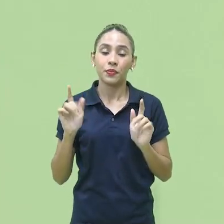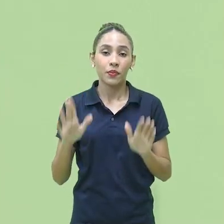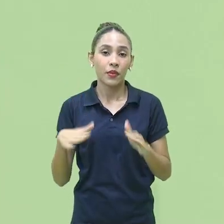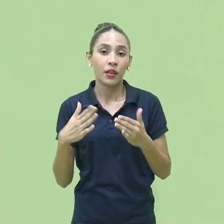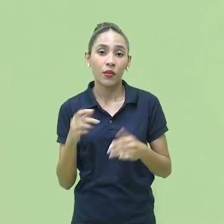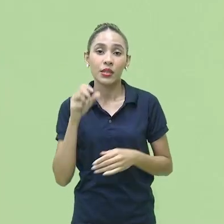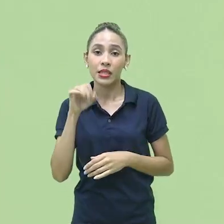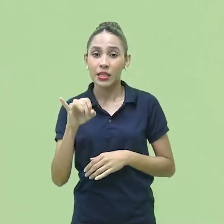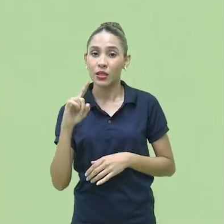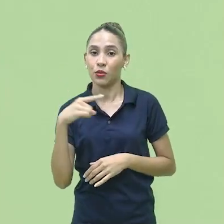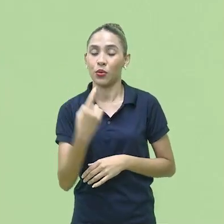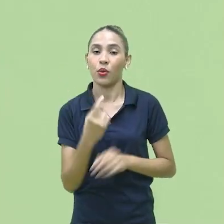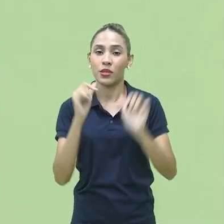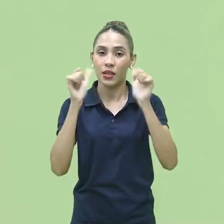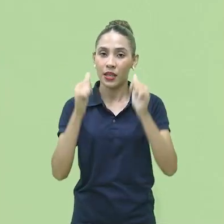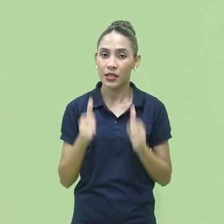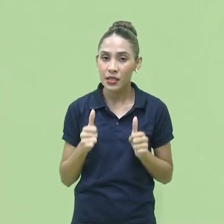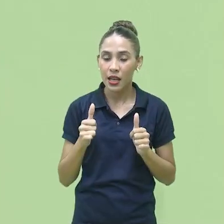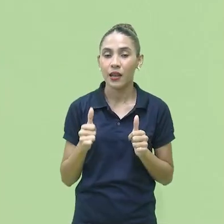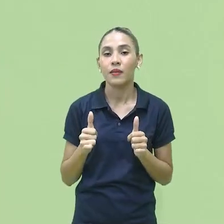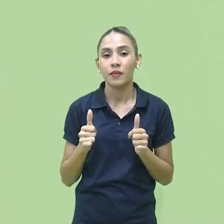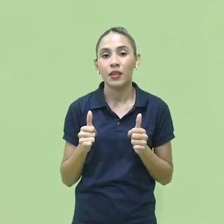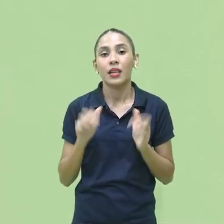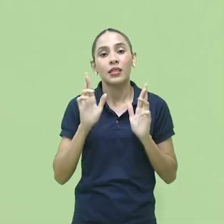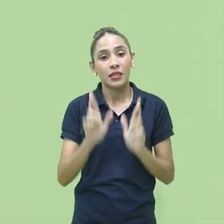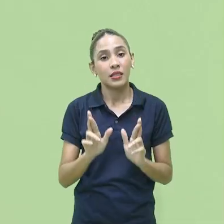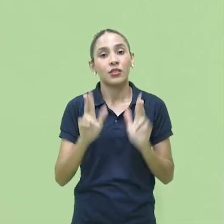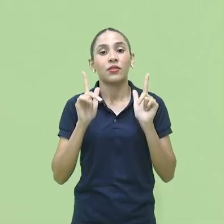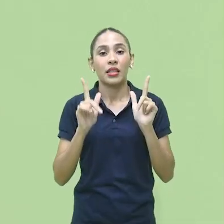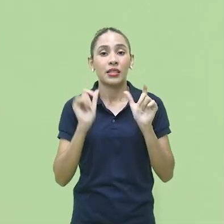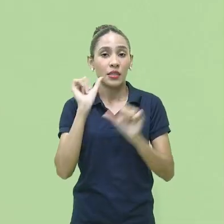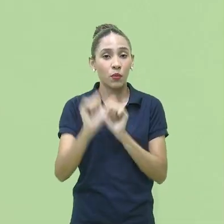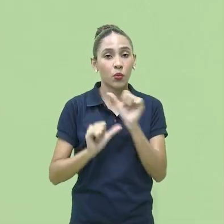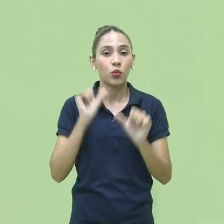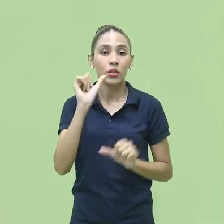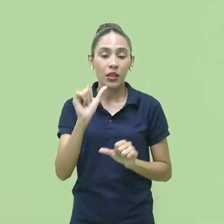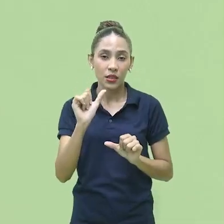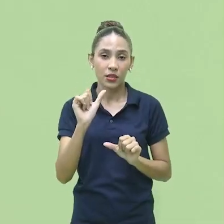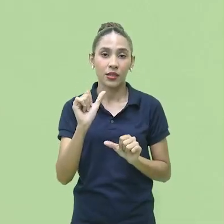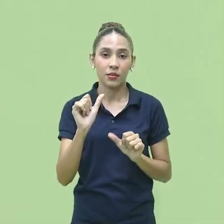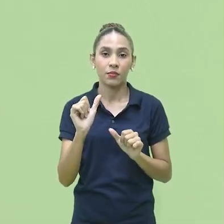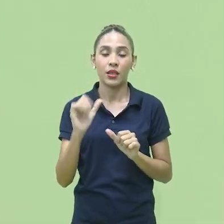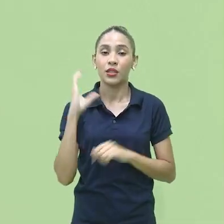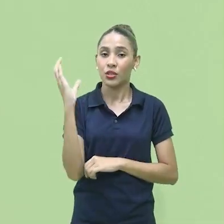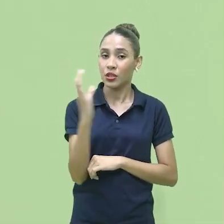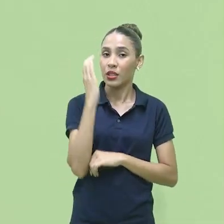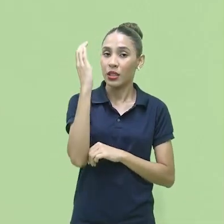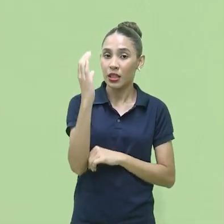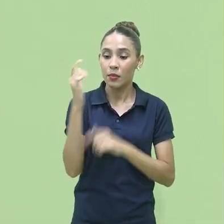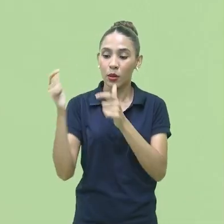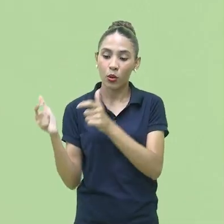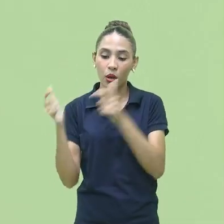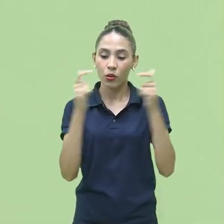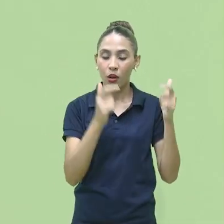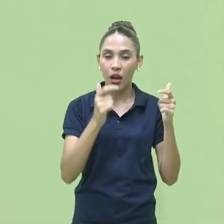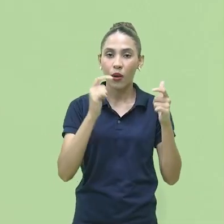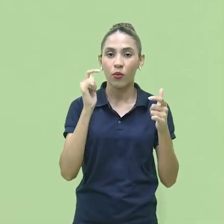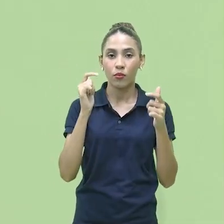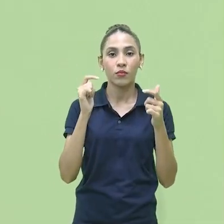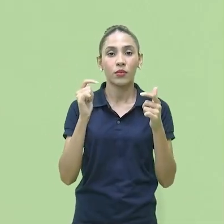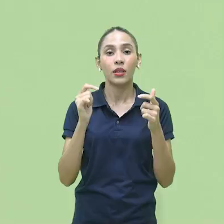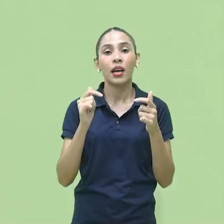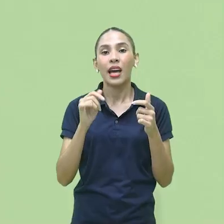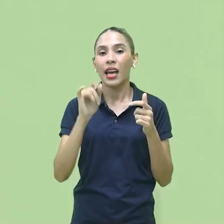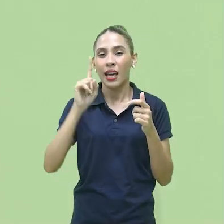se a gente for colocar e analisar essas mudanças, né, de clima de um ambiente para o outro, elas chegam